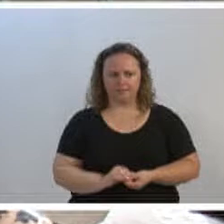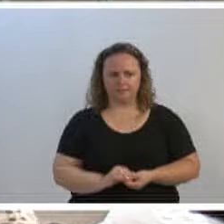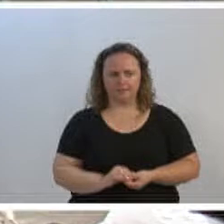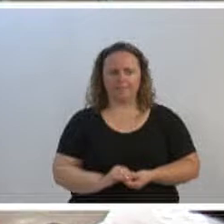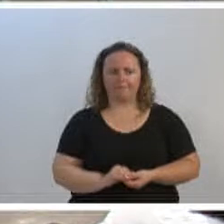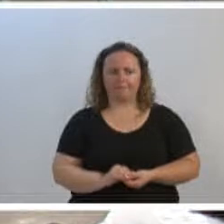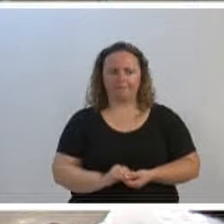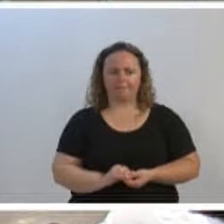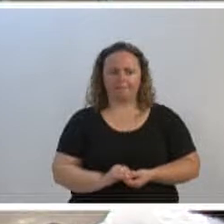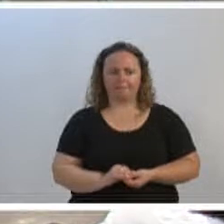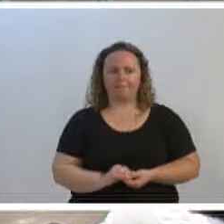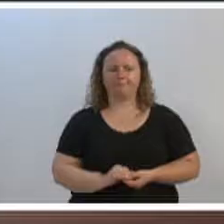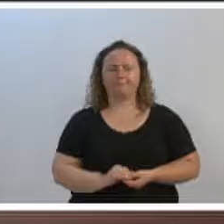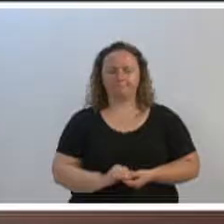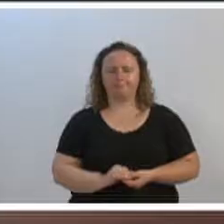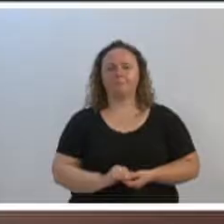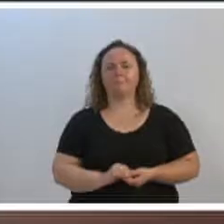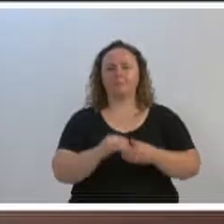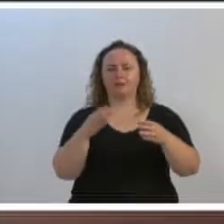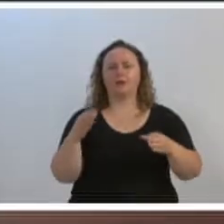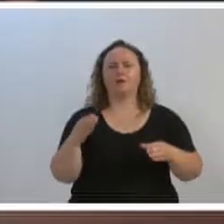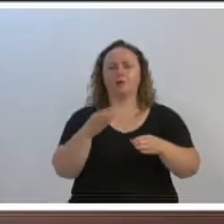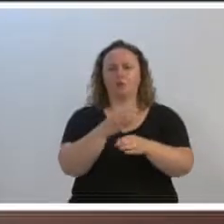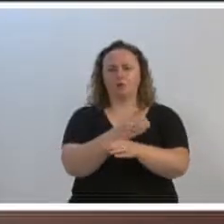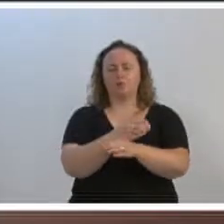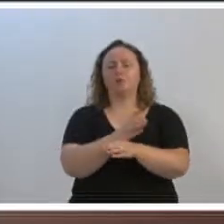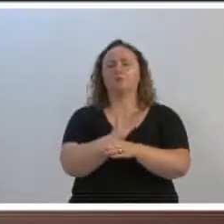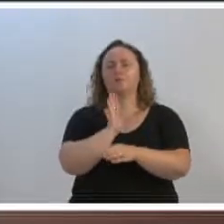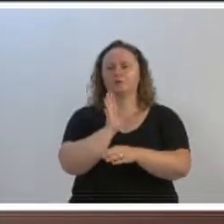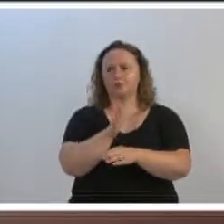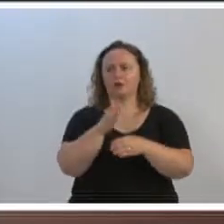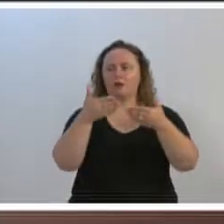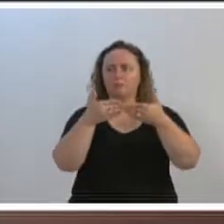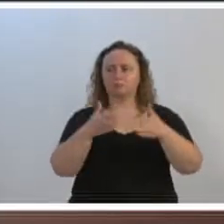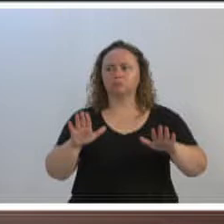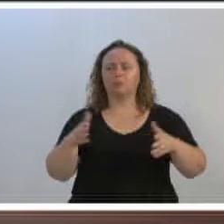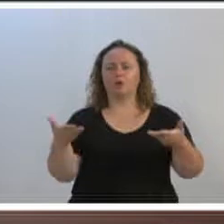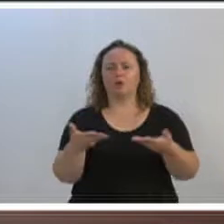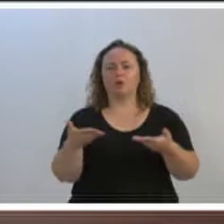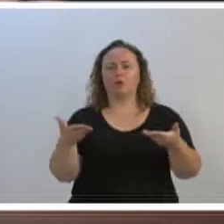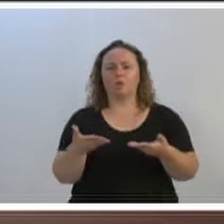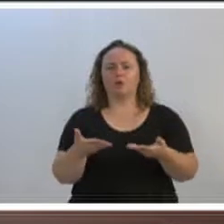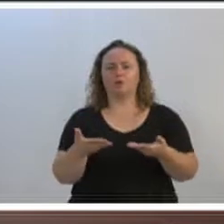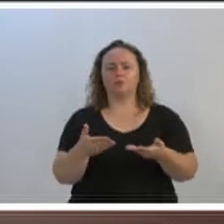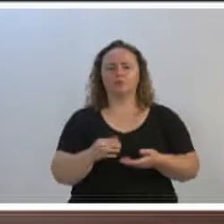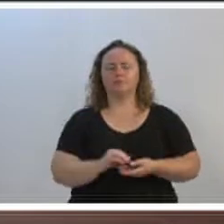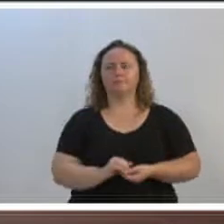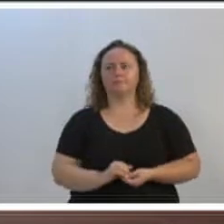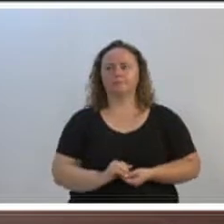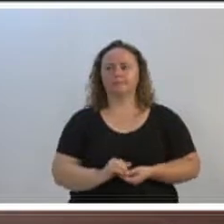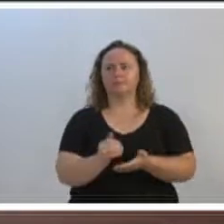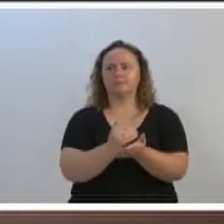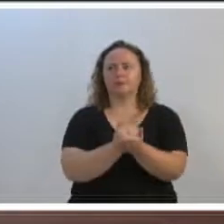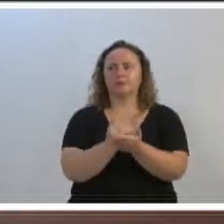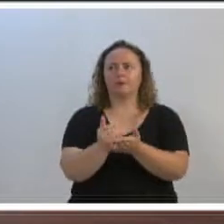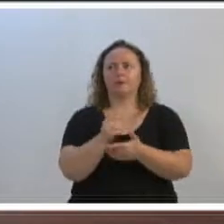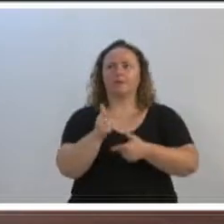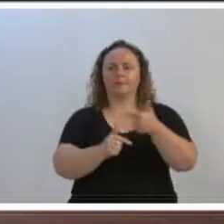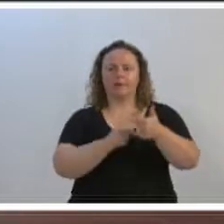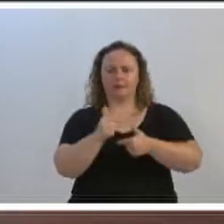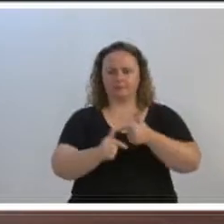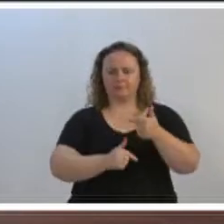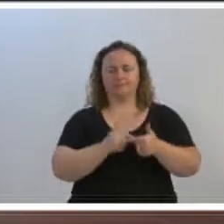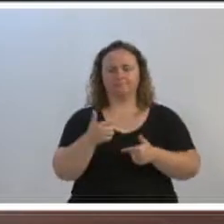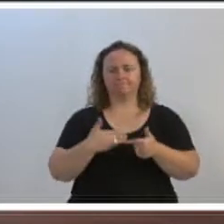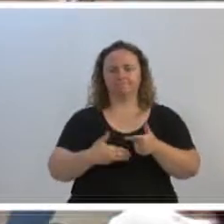Por haver quórum regimental sobre a proteção de Deus, dou por aberta a presente reunião, iniciando os trabalhos.